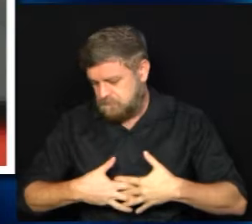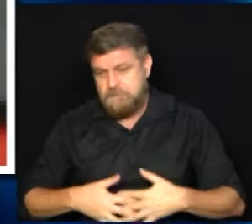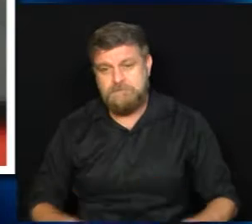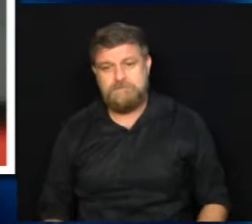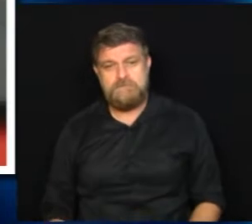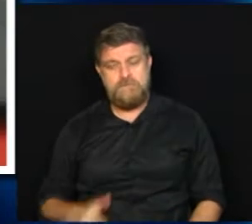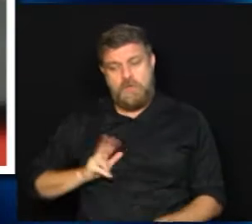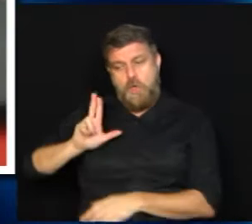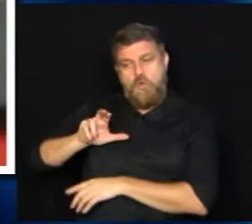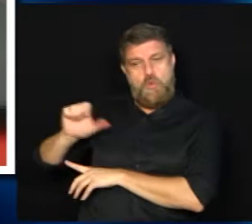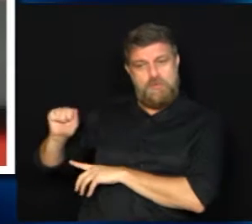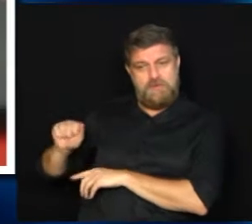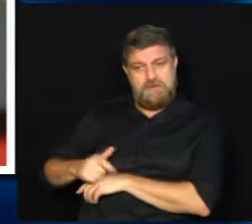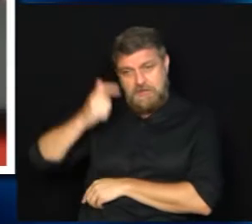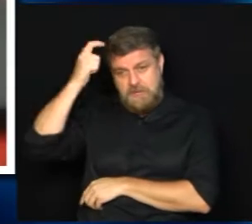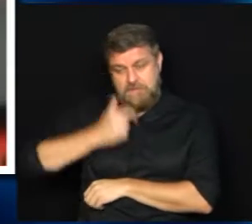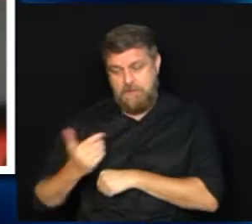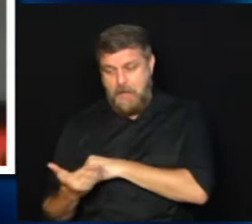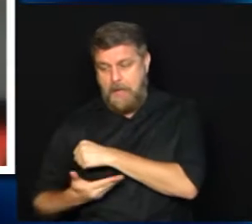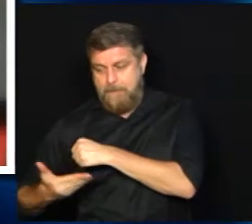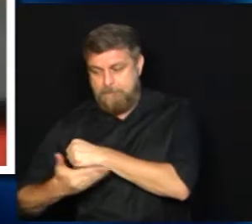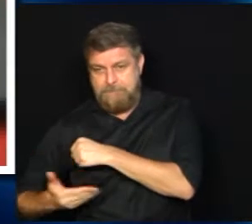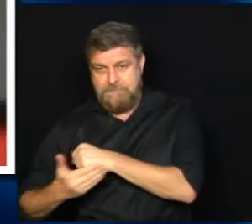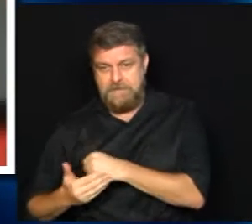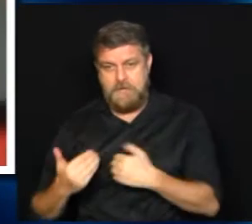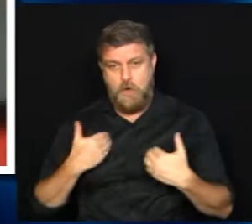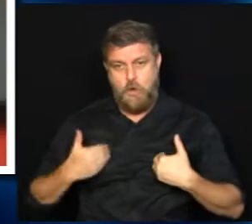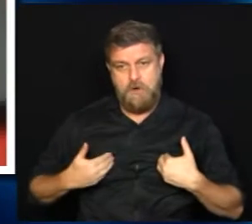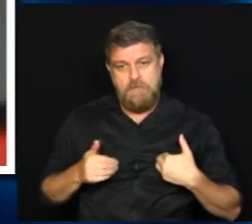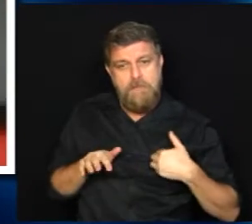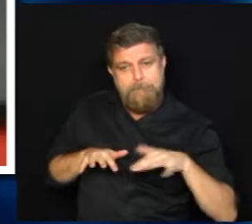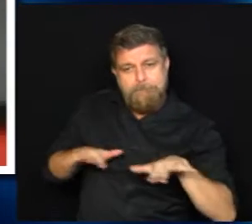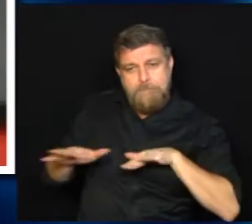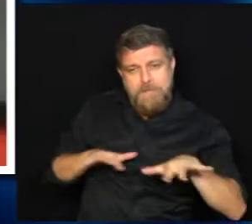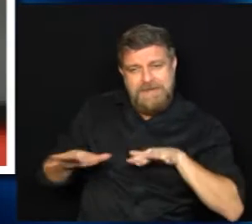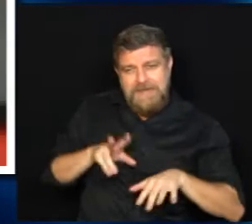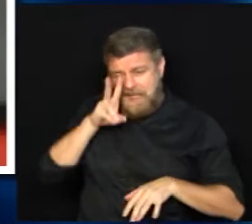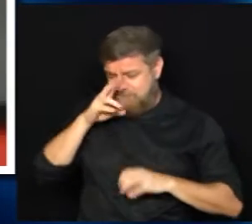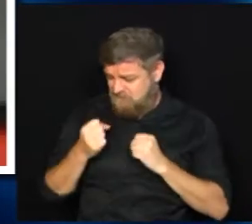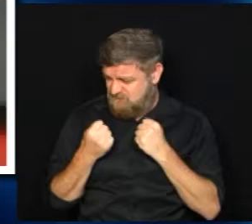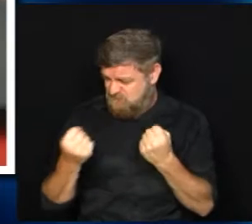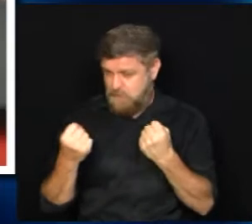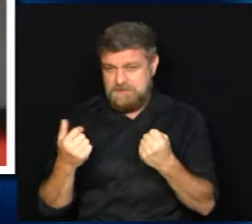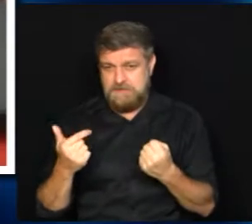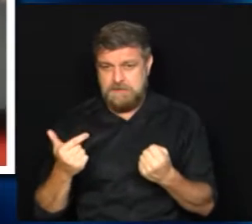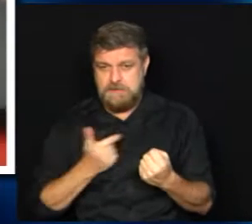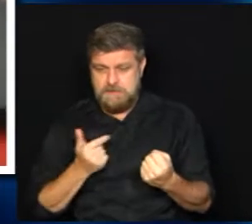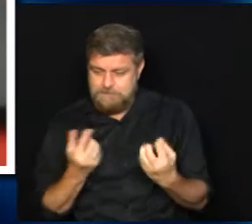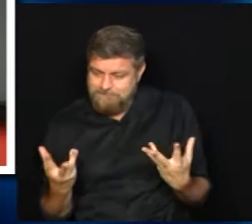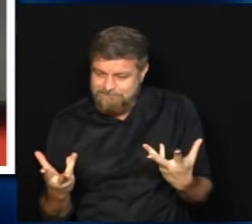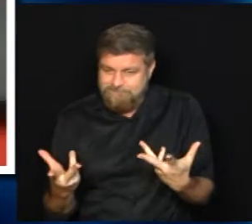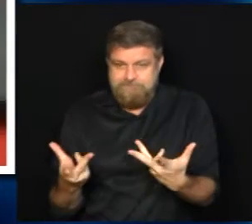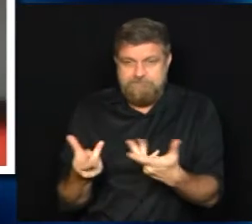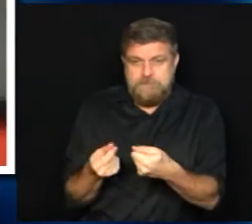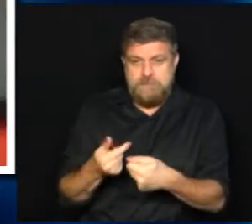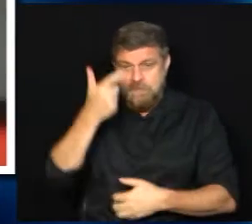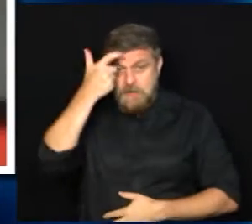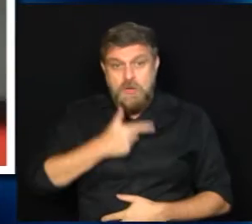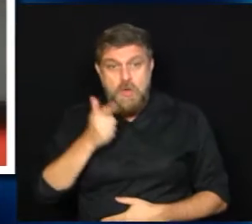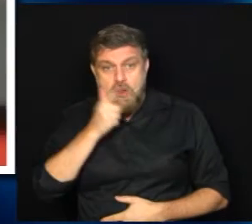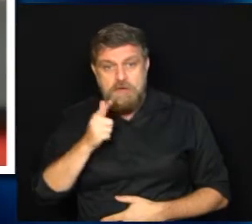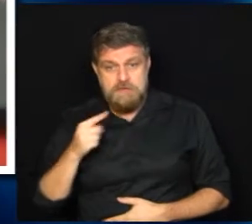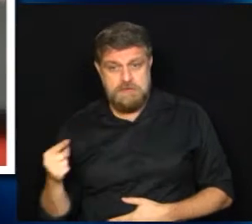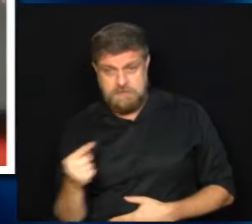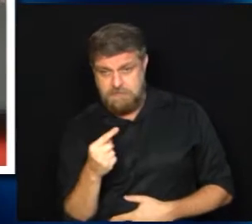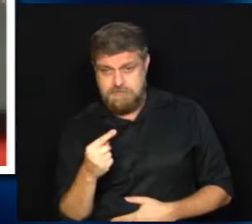Então, para mim foi um esporte essencial, que me deu mobilidade, que me deu força, que me deu coordenação. E eu pude chegar no levantamento